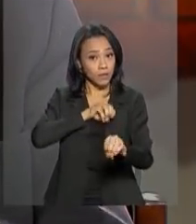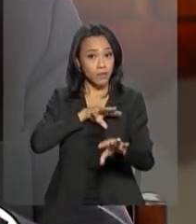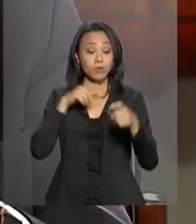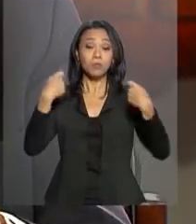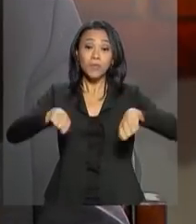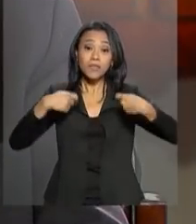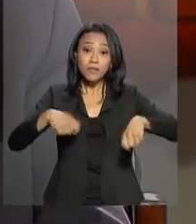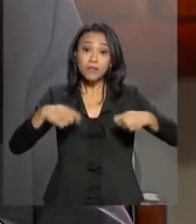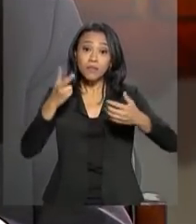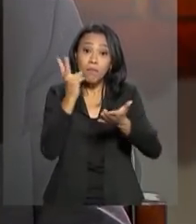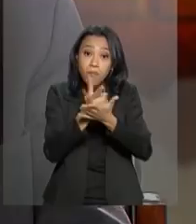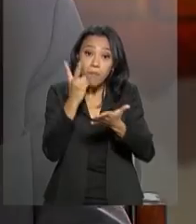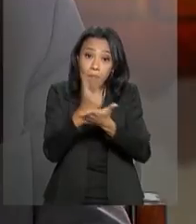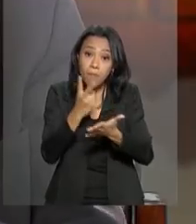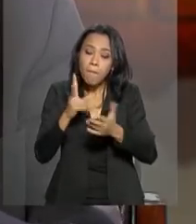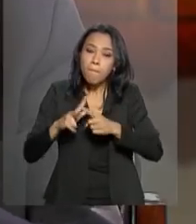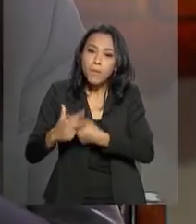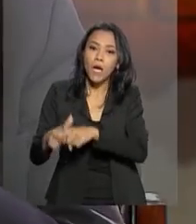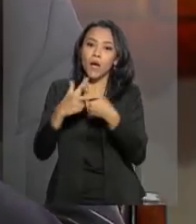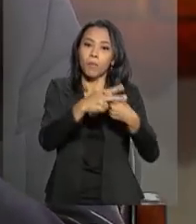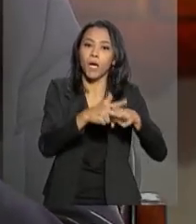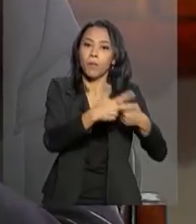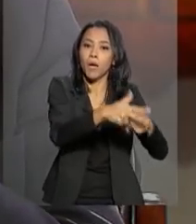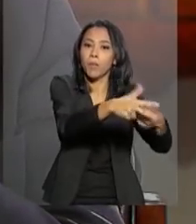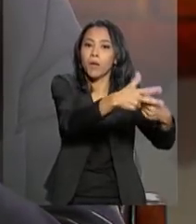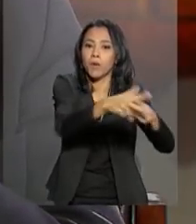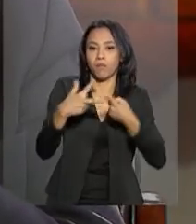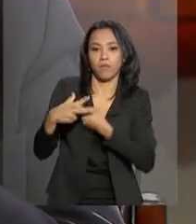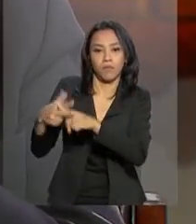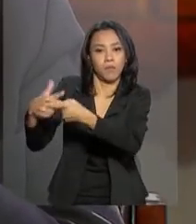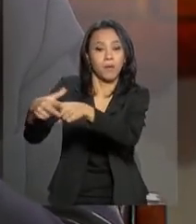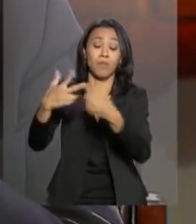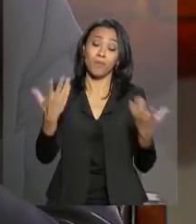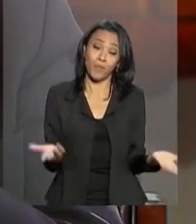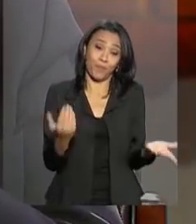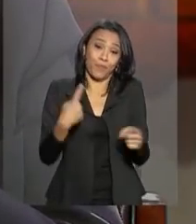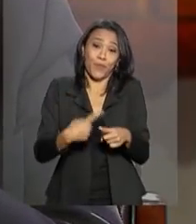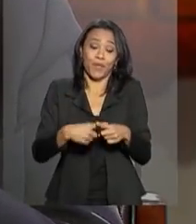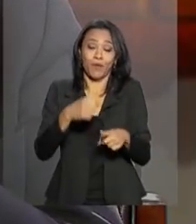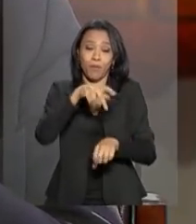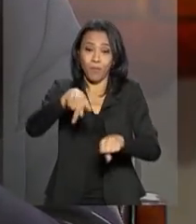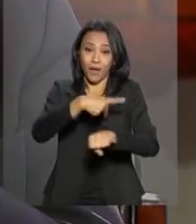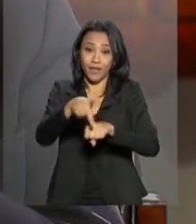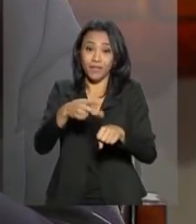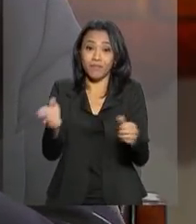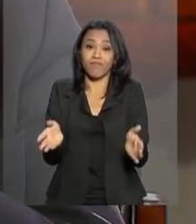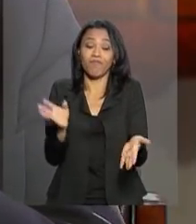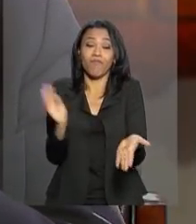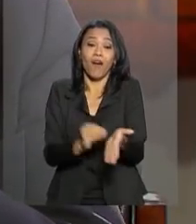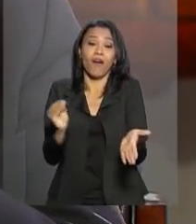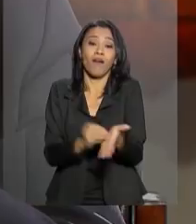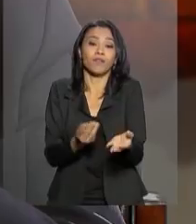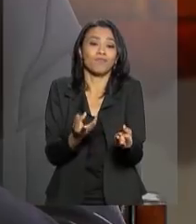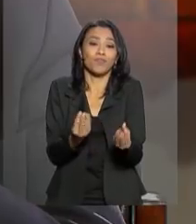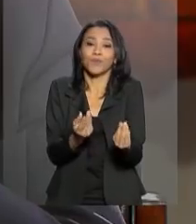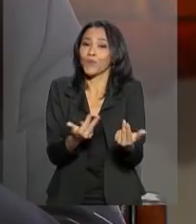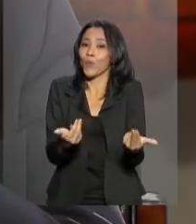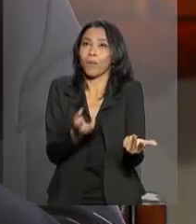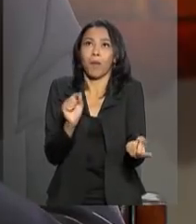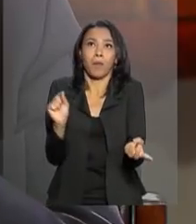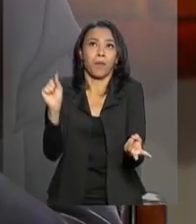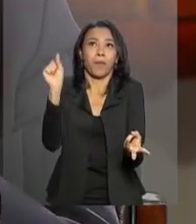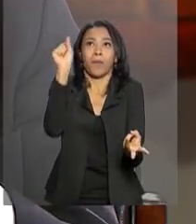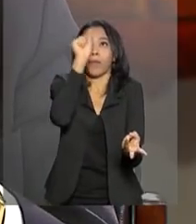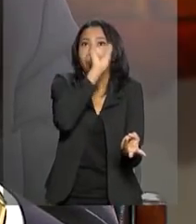que ser sempre ampliados e melhorados, porque o Brasil ainda é um país com muitas carências, né? Você tem ainda parcelas